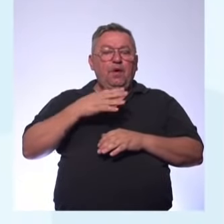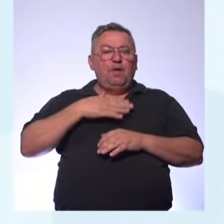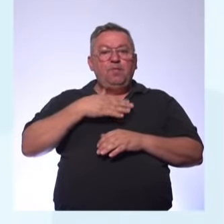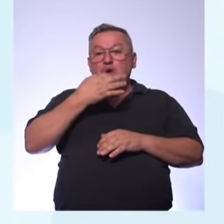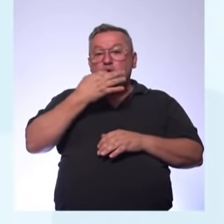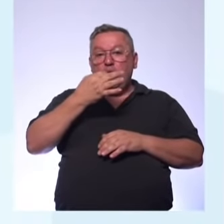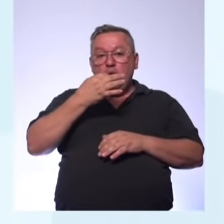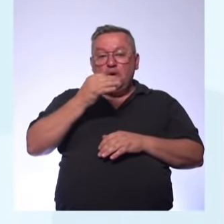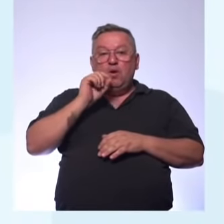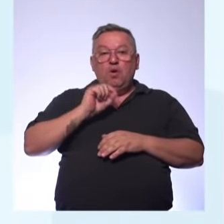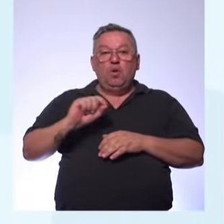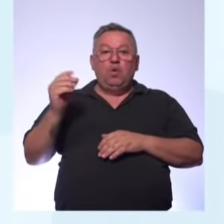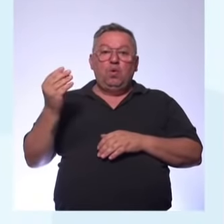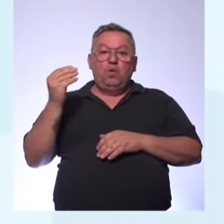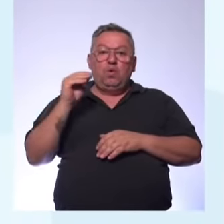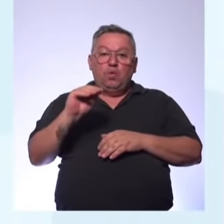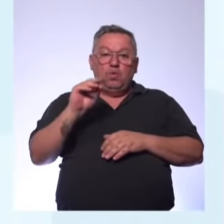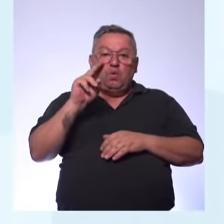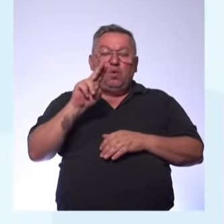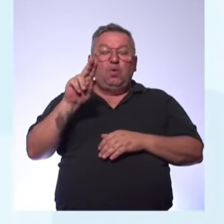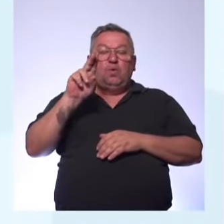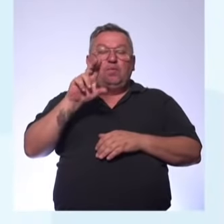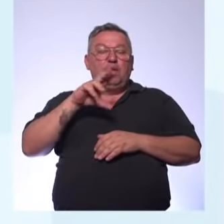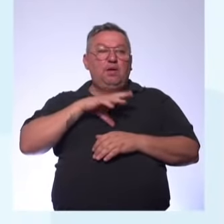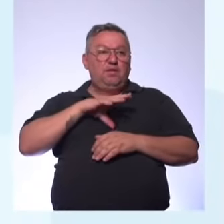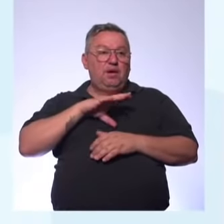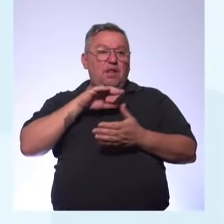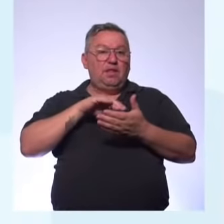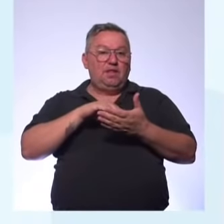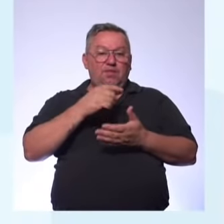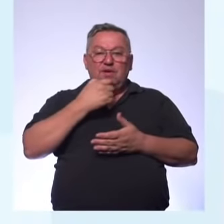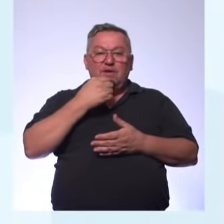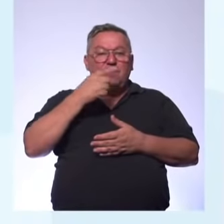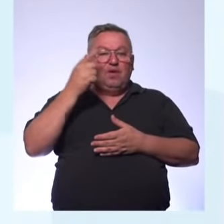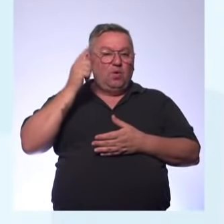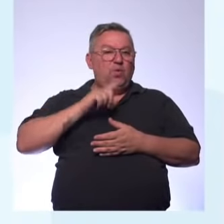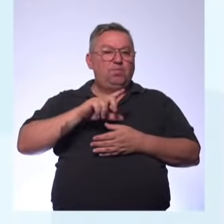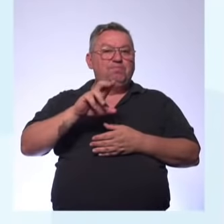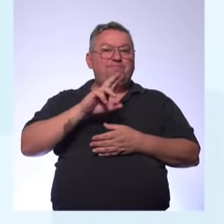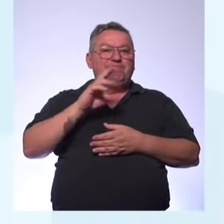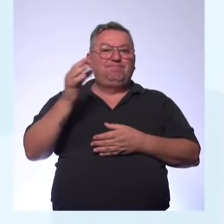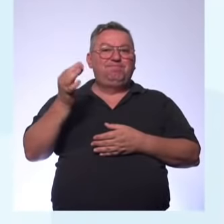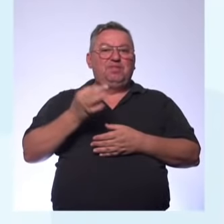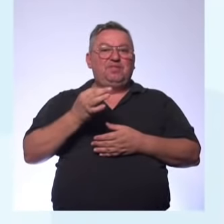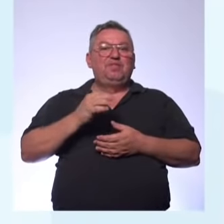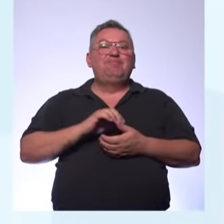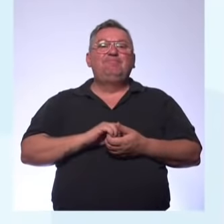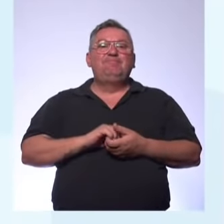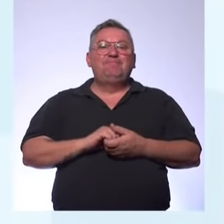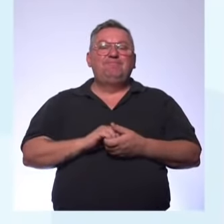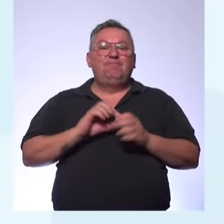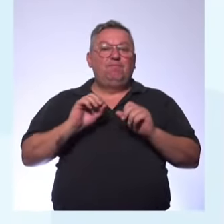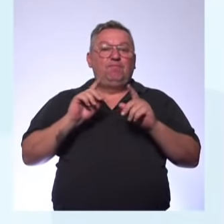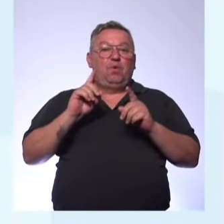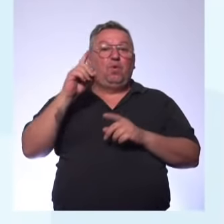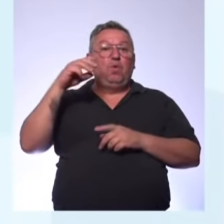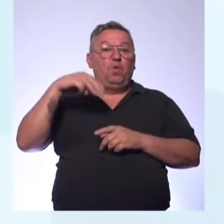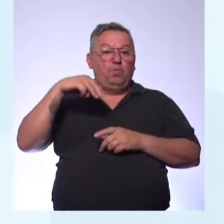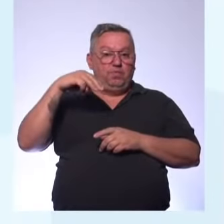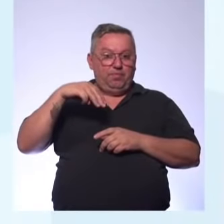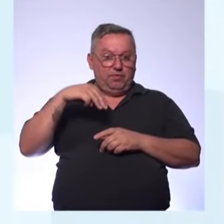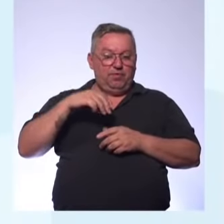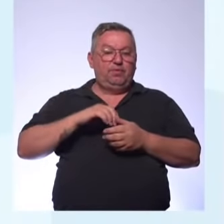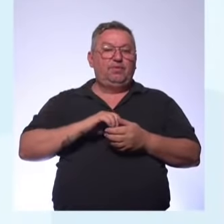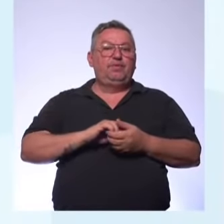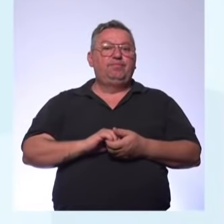we can, e coloca a última palavra em português, que até o final da aula você vai conseguir responder melhor essa pergunta. Ok? See you later, te vejo